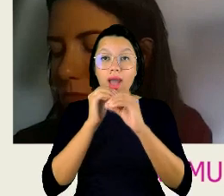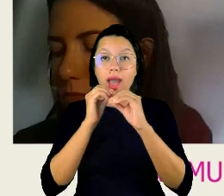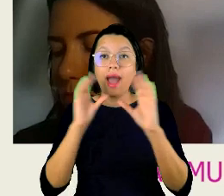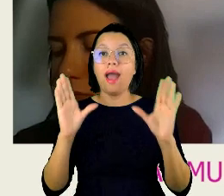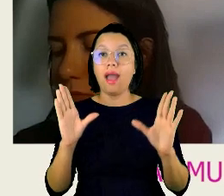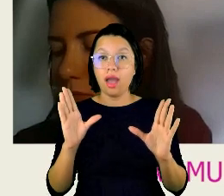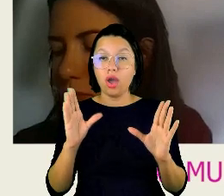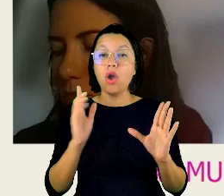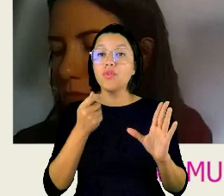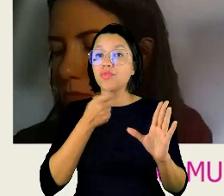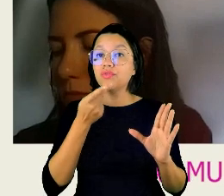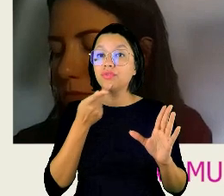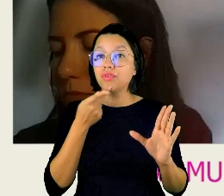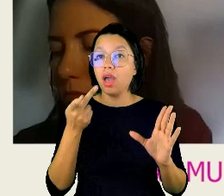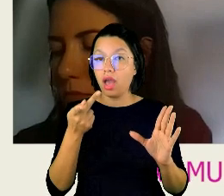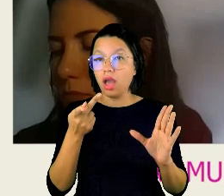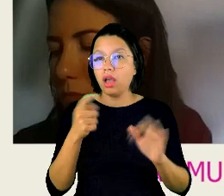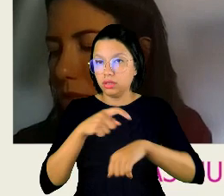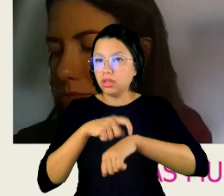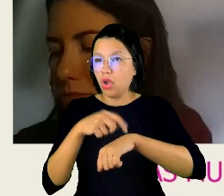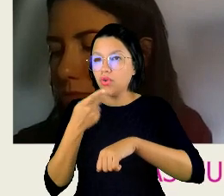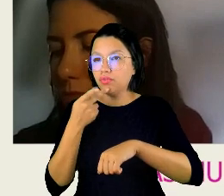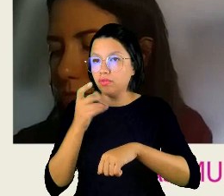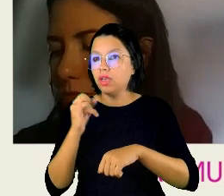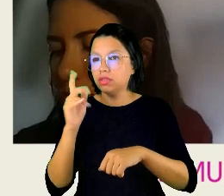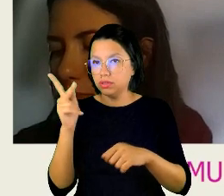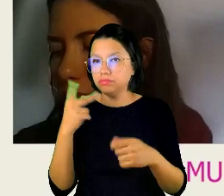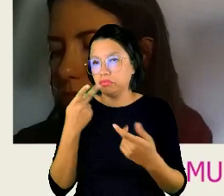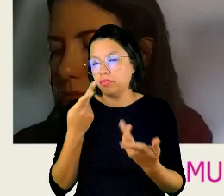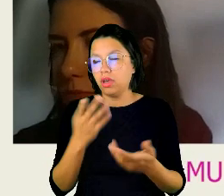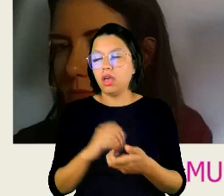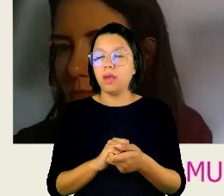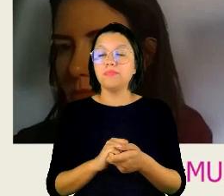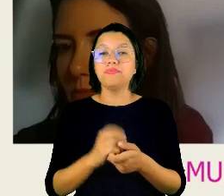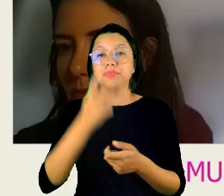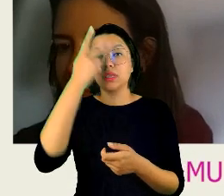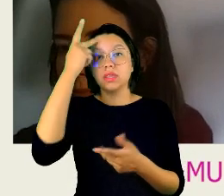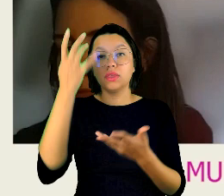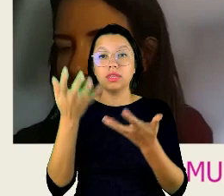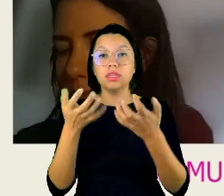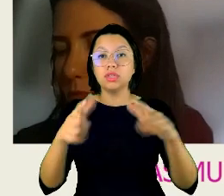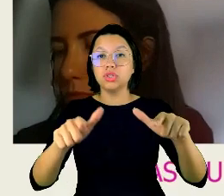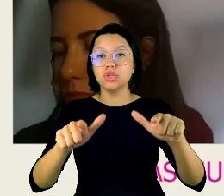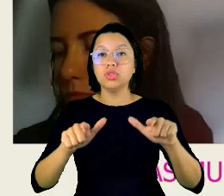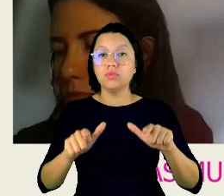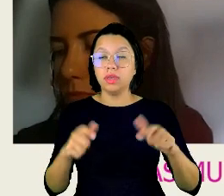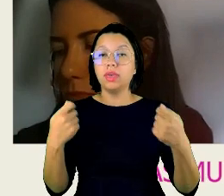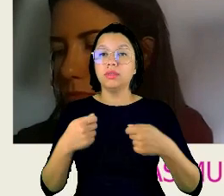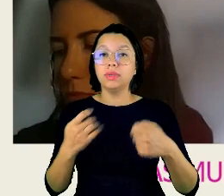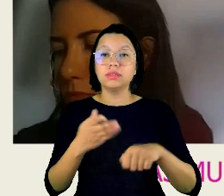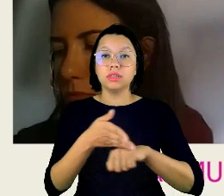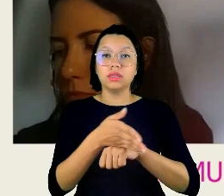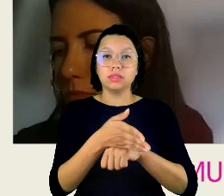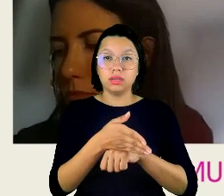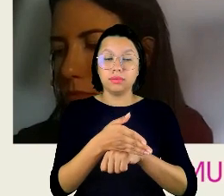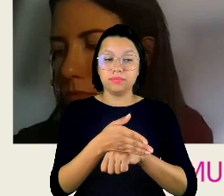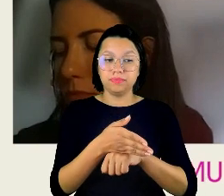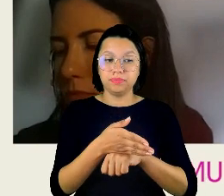abram quando forem falar, se forem falar. Quem quiser certificado precisa entrar